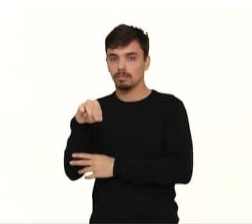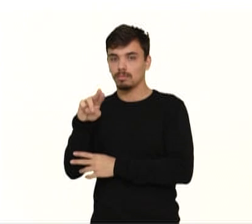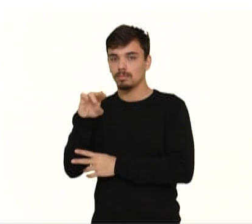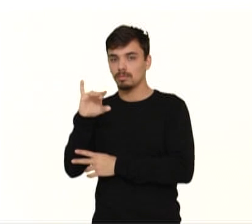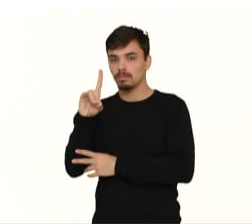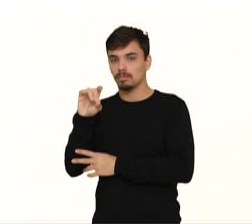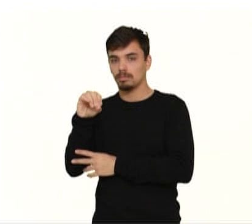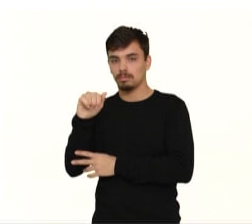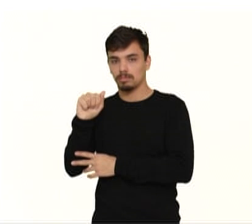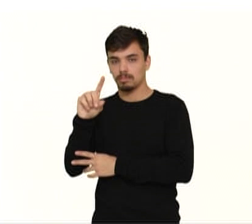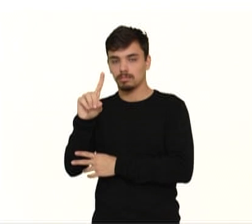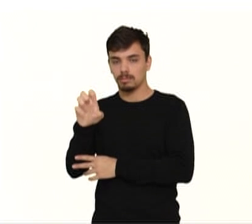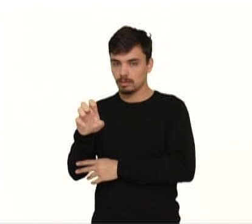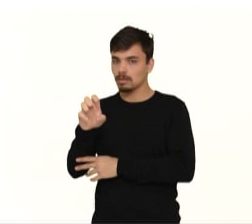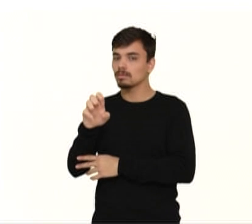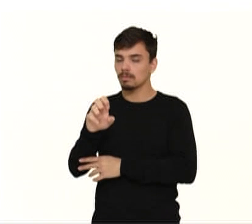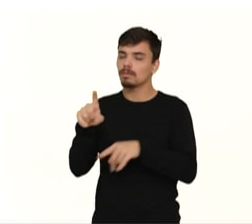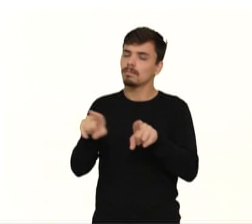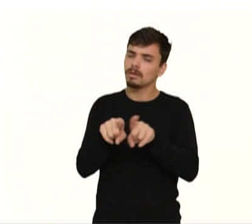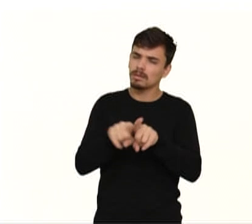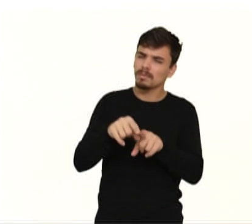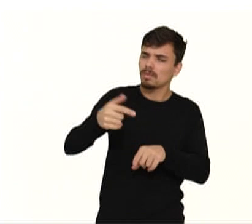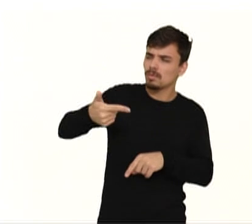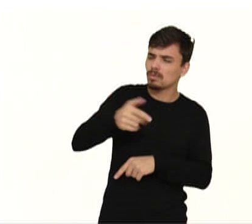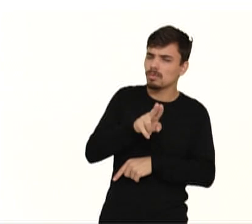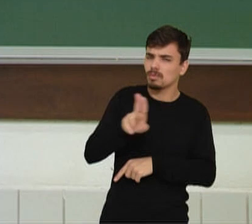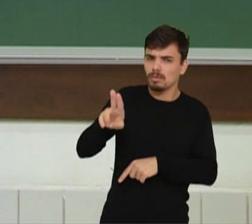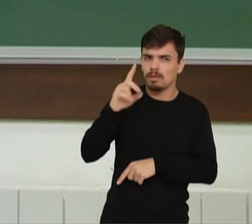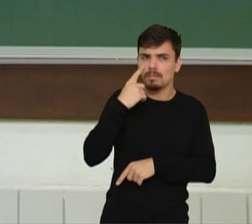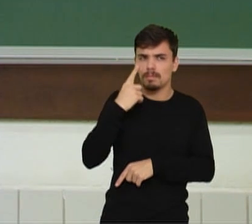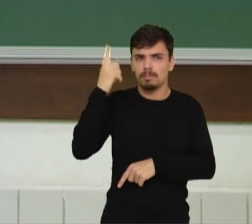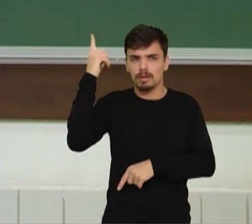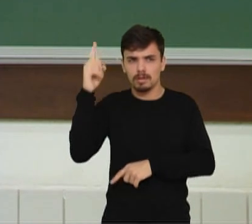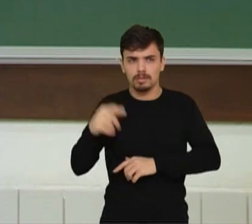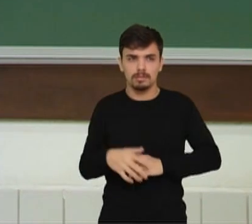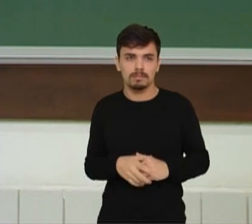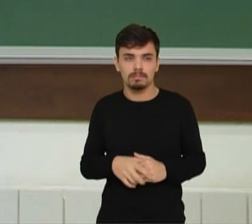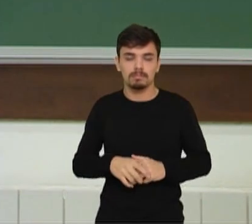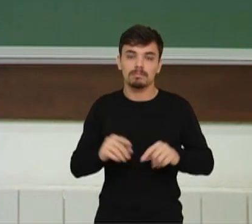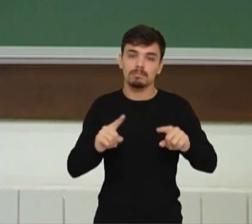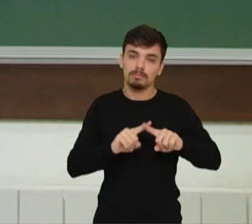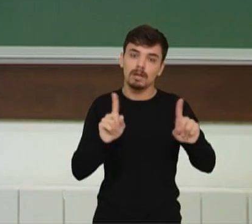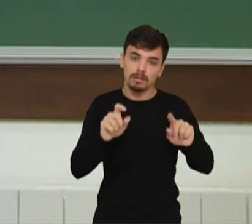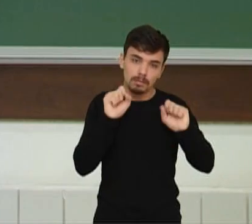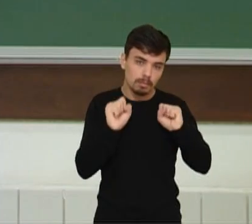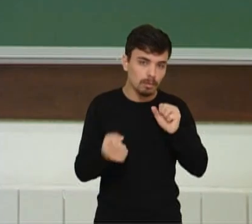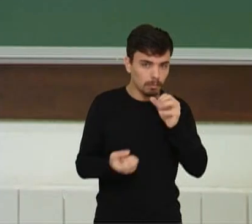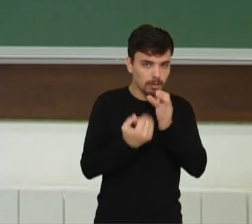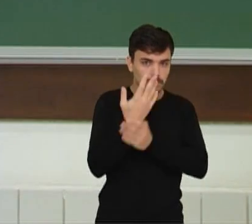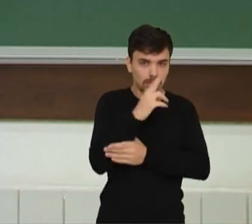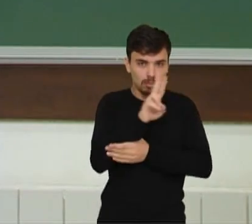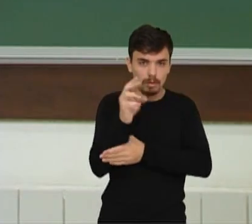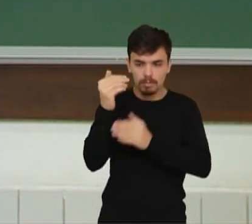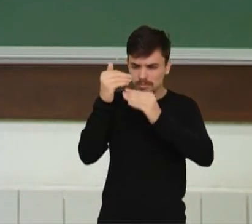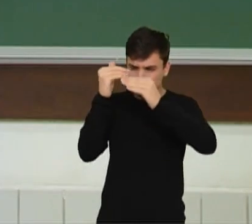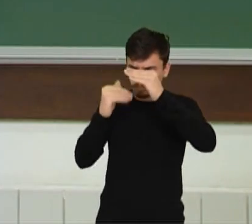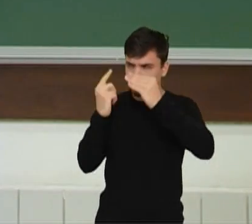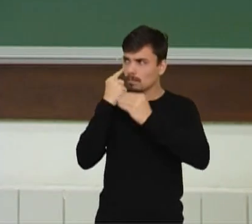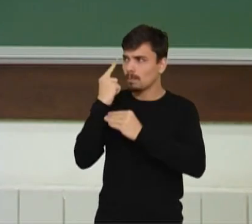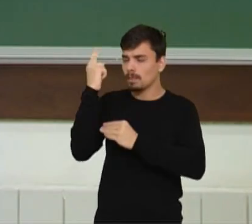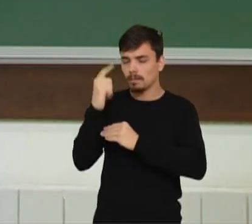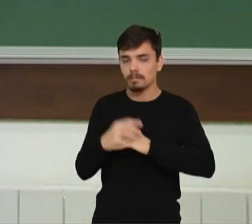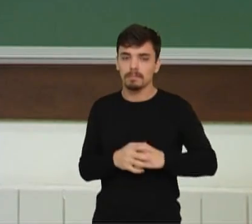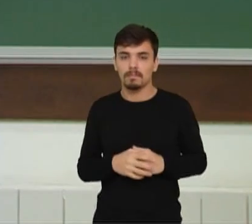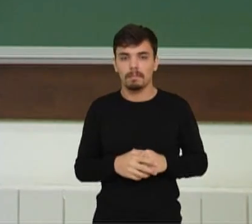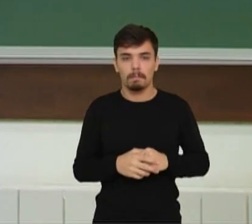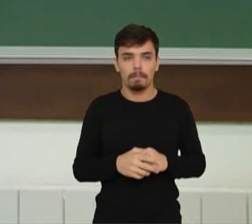como biocenose, tá? É um outro nome, não é muito comum de ser usado, né? Mas pode aparecer. Então, comunidade e biocenose é a mesma